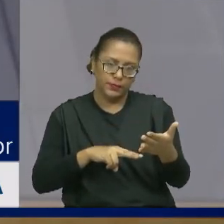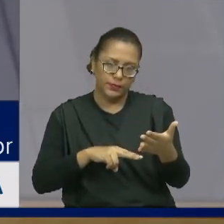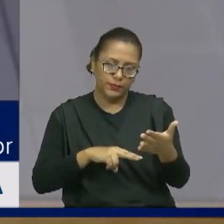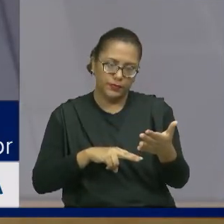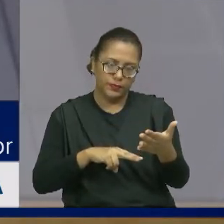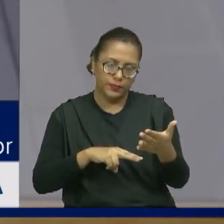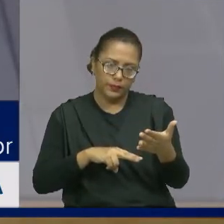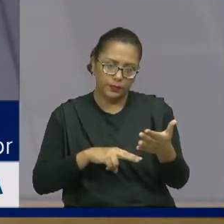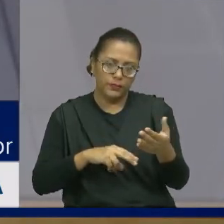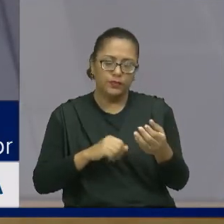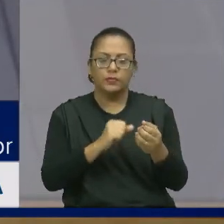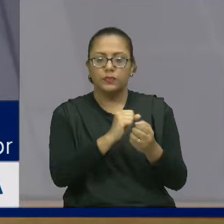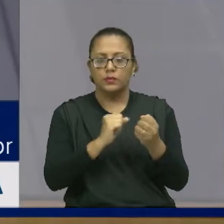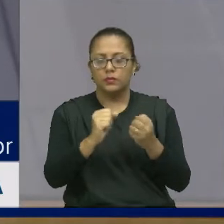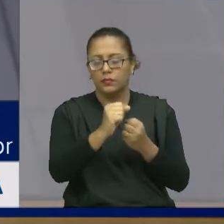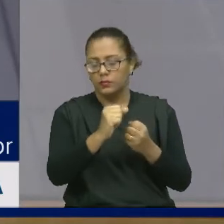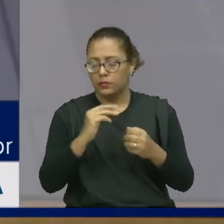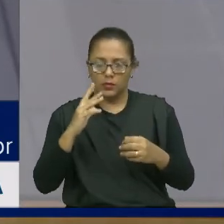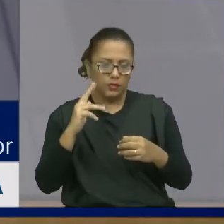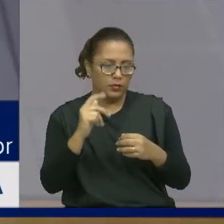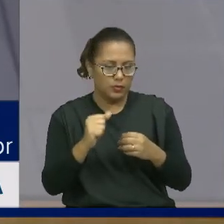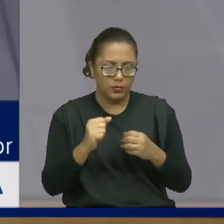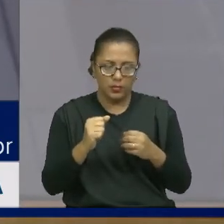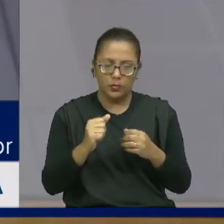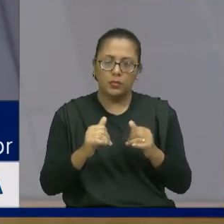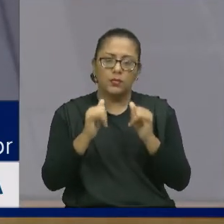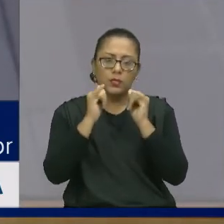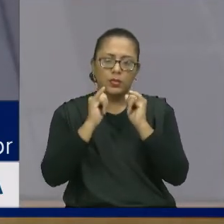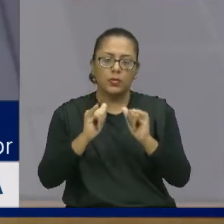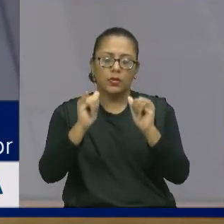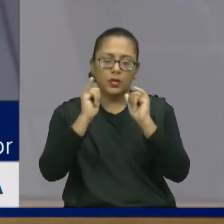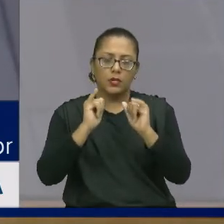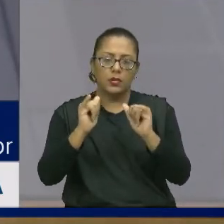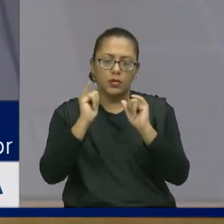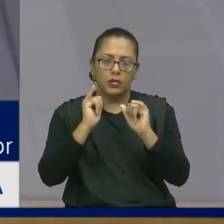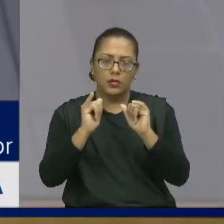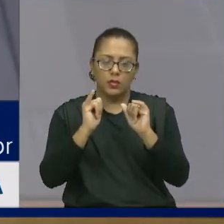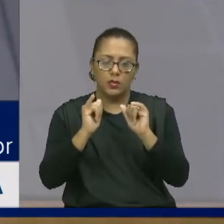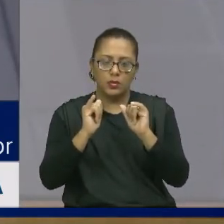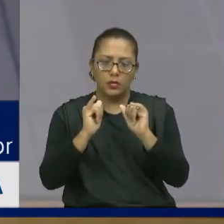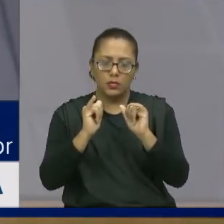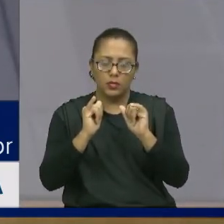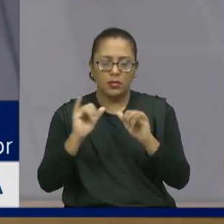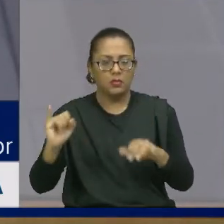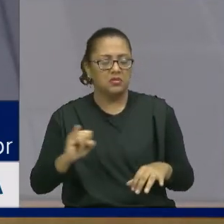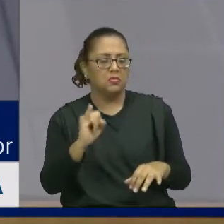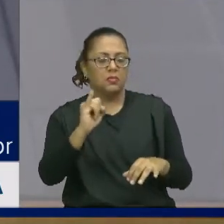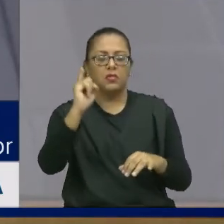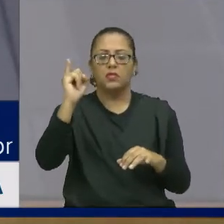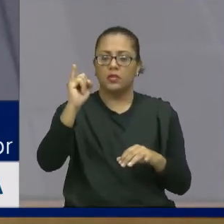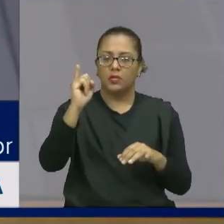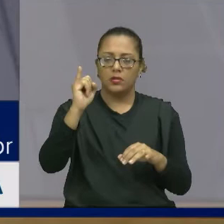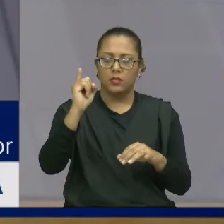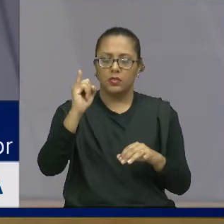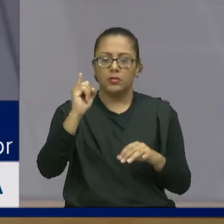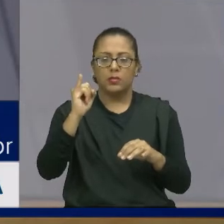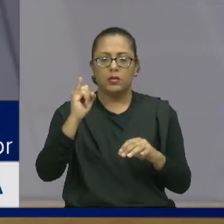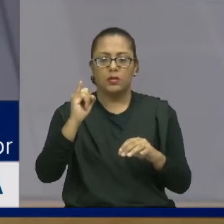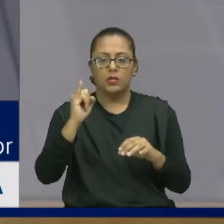a associação encaminha às vossas excelências uma mensagem relativa a pontos cruciais que devem ser